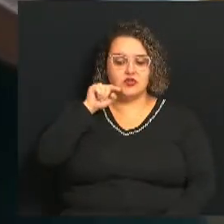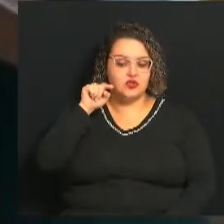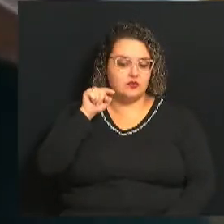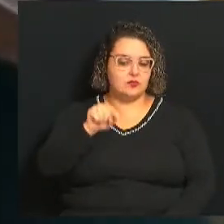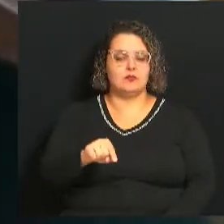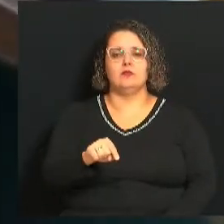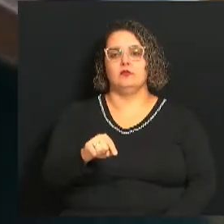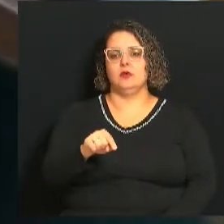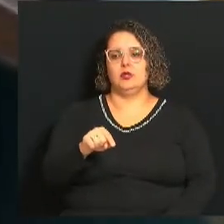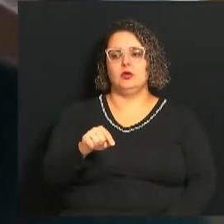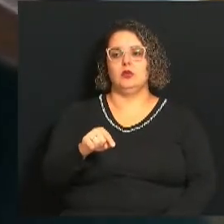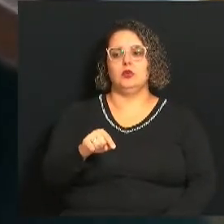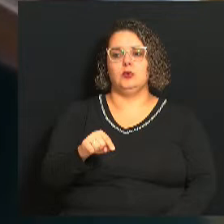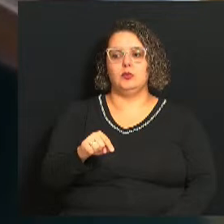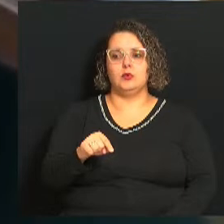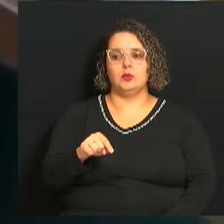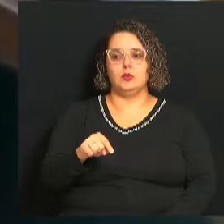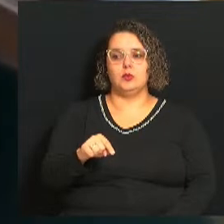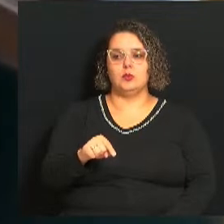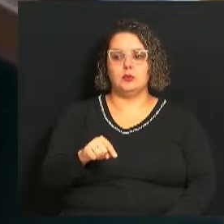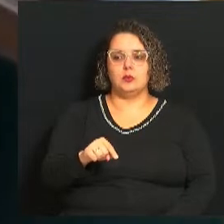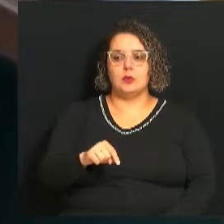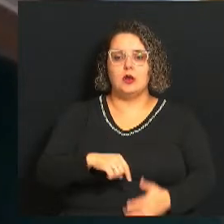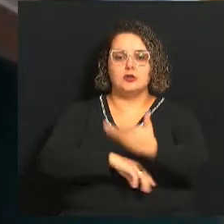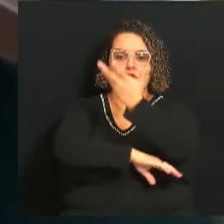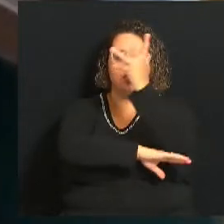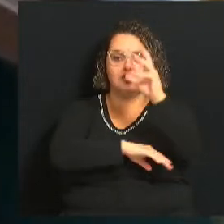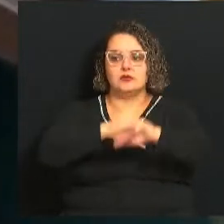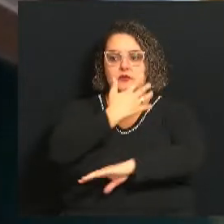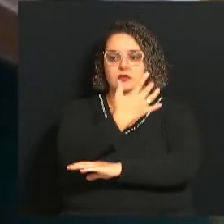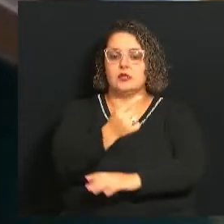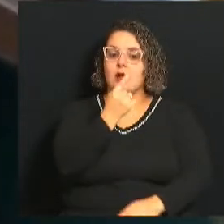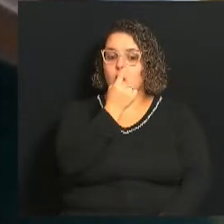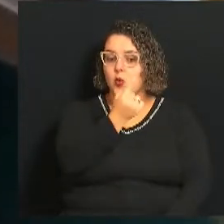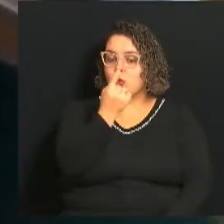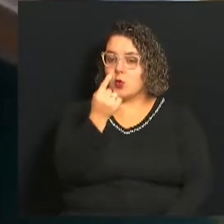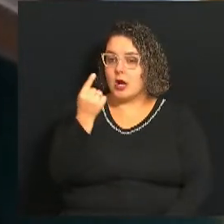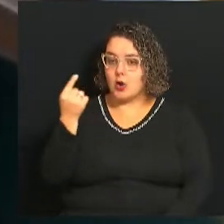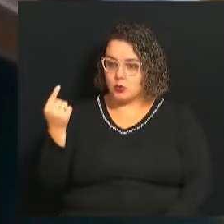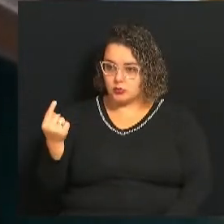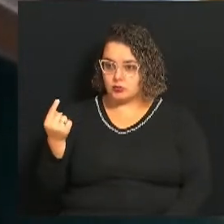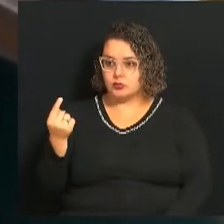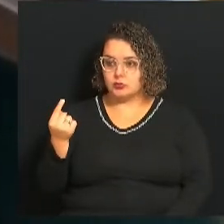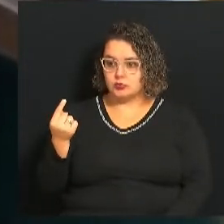exemplares identificados um a um, já com